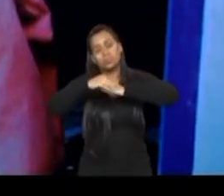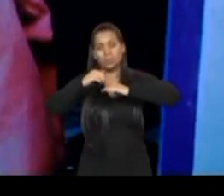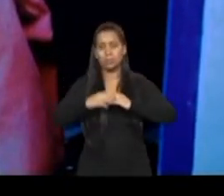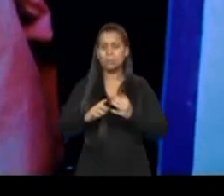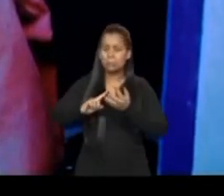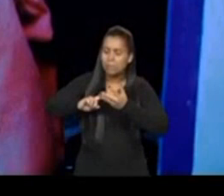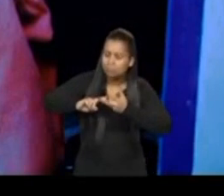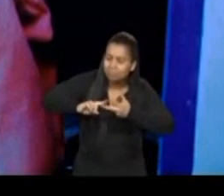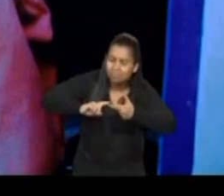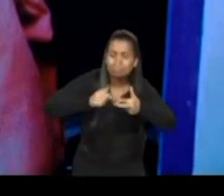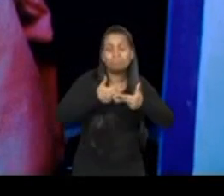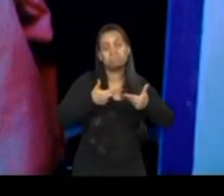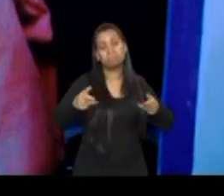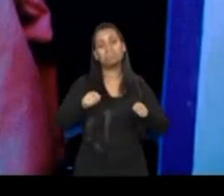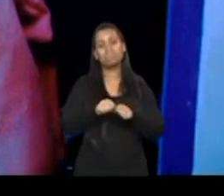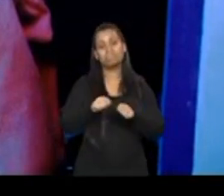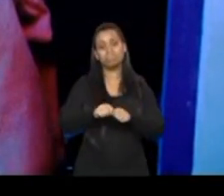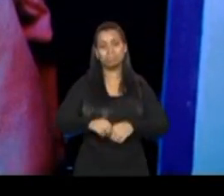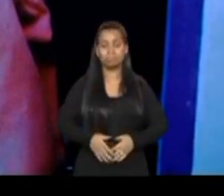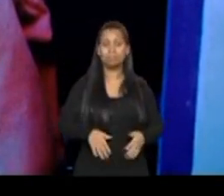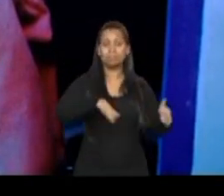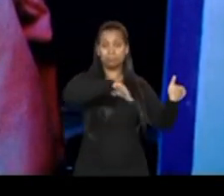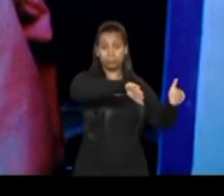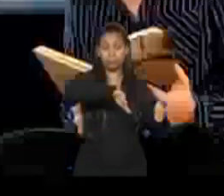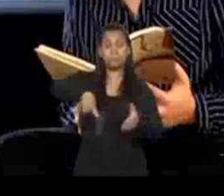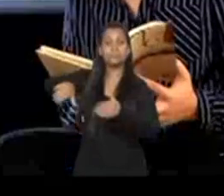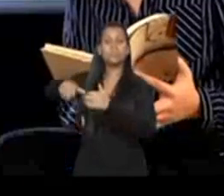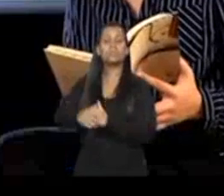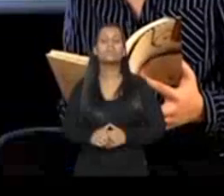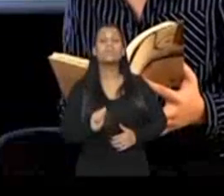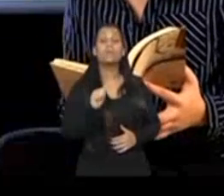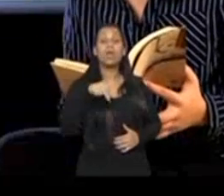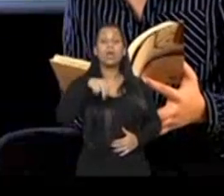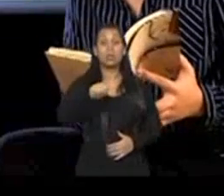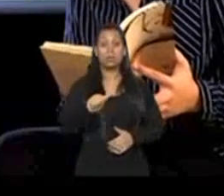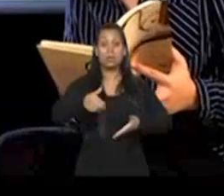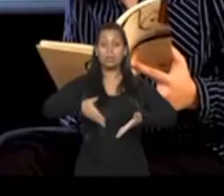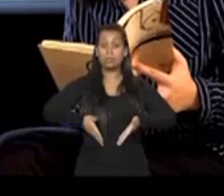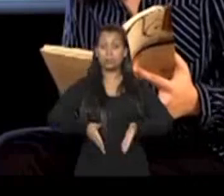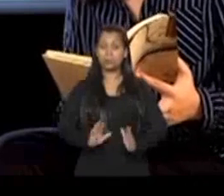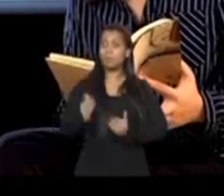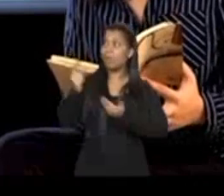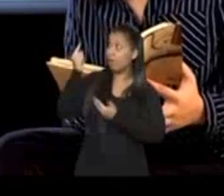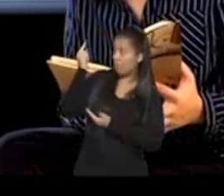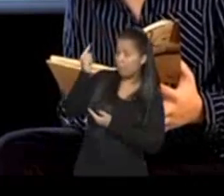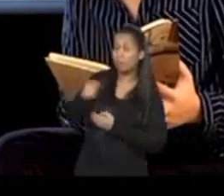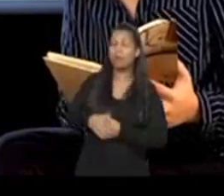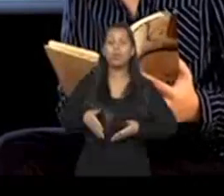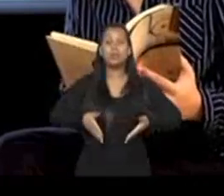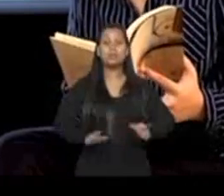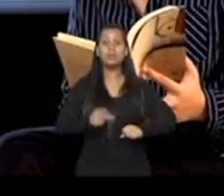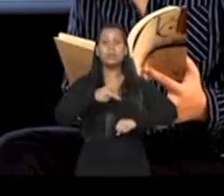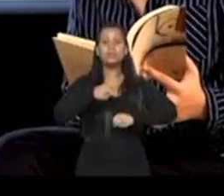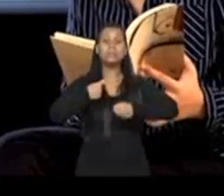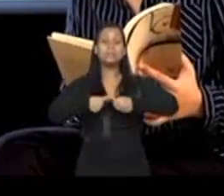apenas teu carinho, mas tantas, tantas fiz. Ana Cristina César nasceu em 1952,